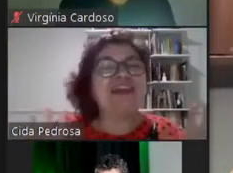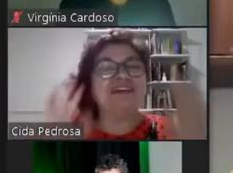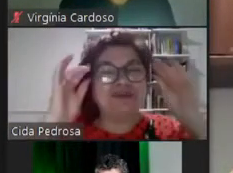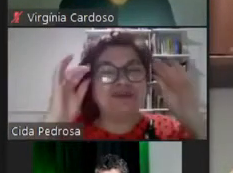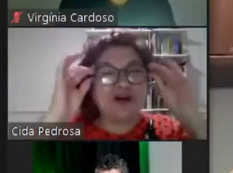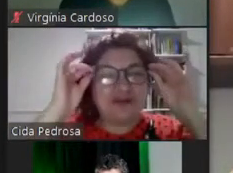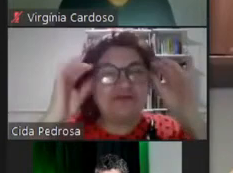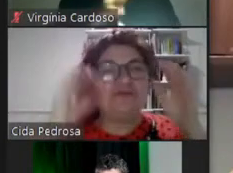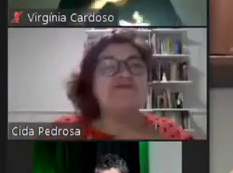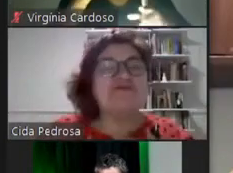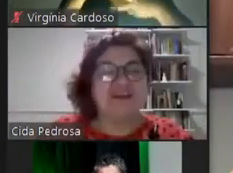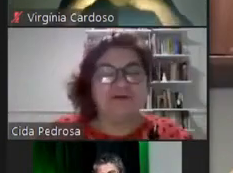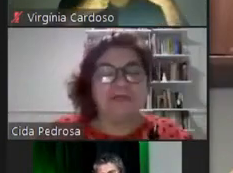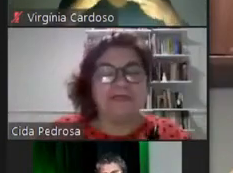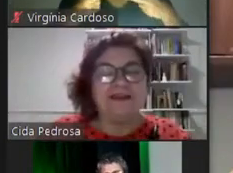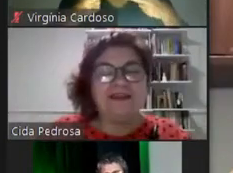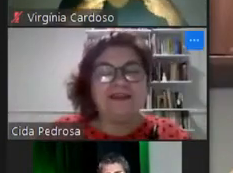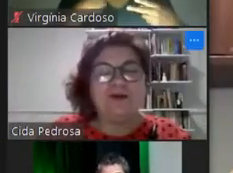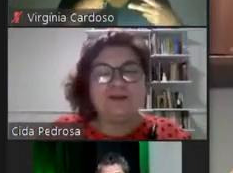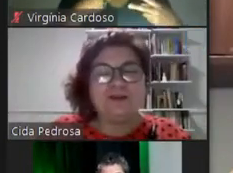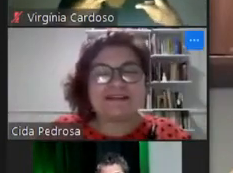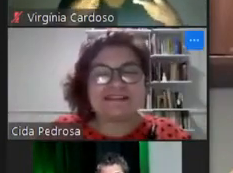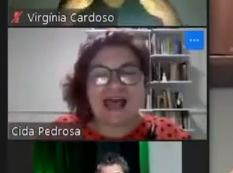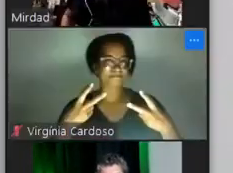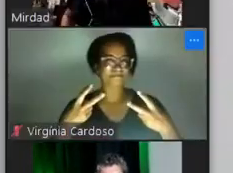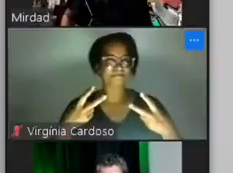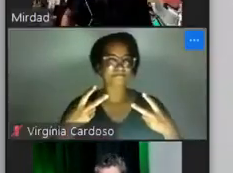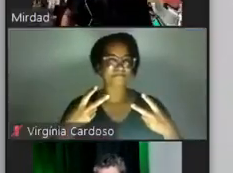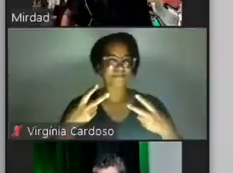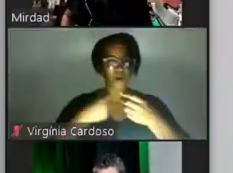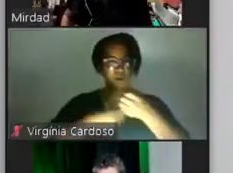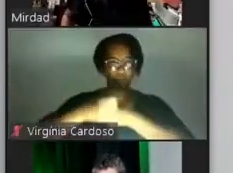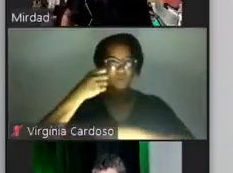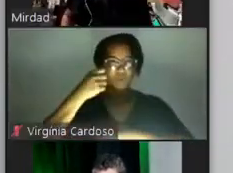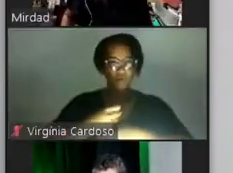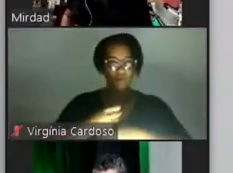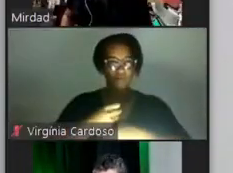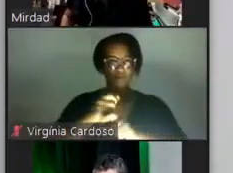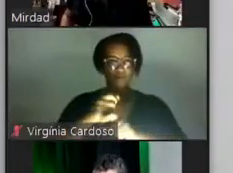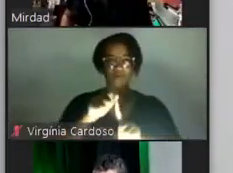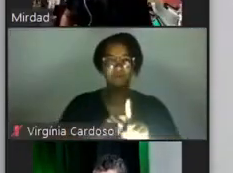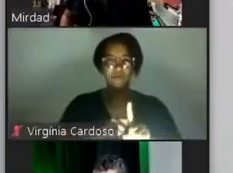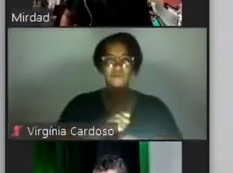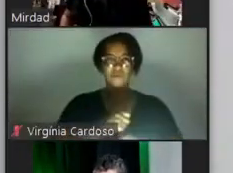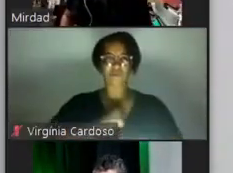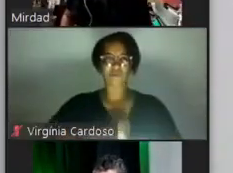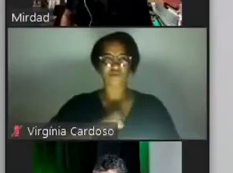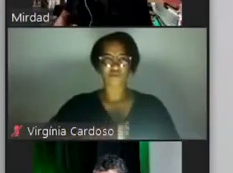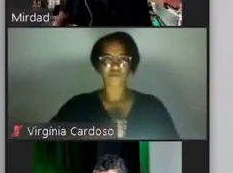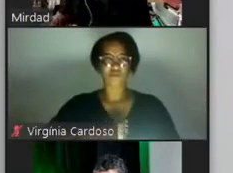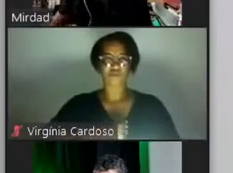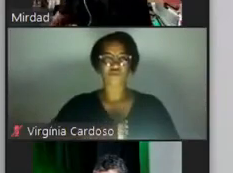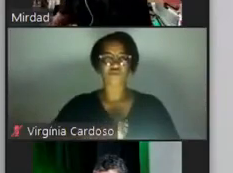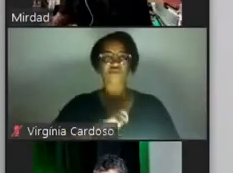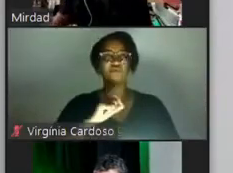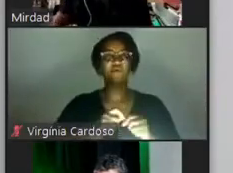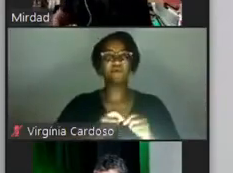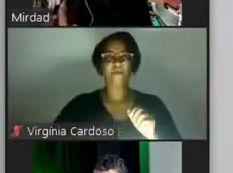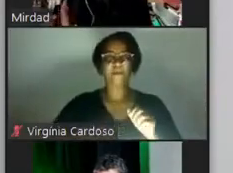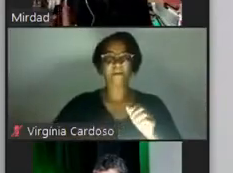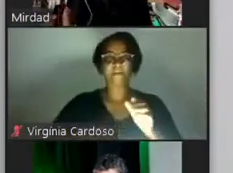Ele falando e eu me vendo. O ano passado, em agosto, eu lancei pela primeira vez um